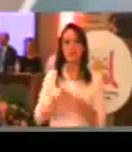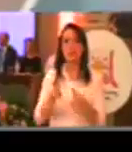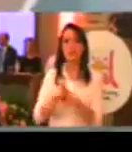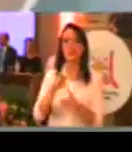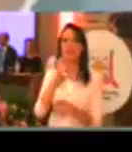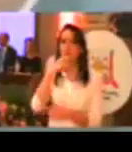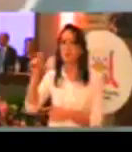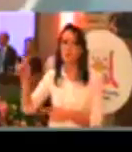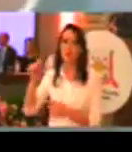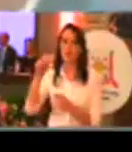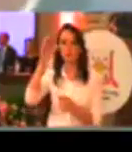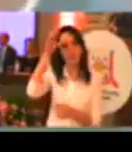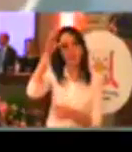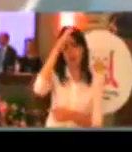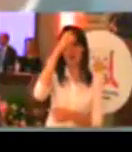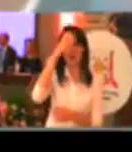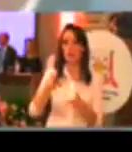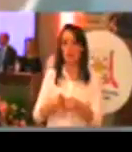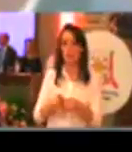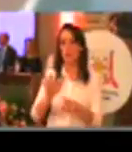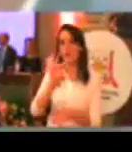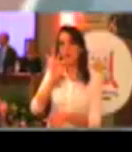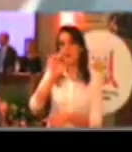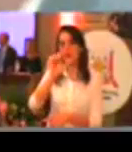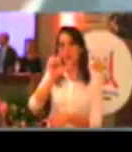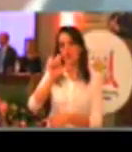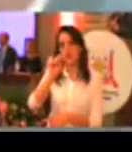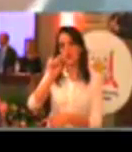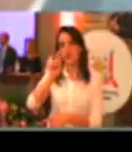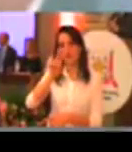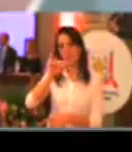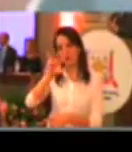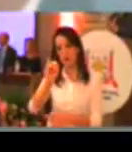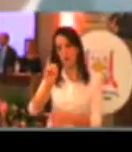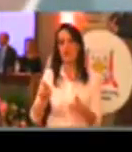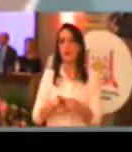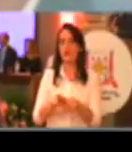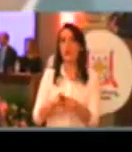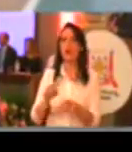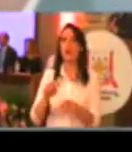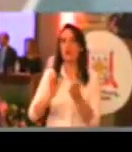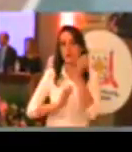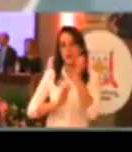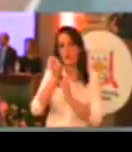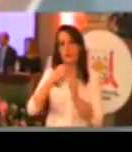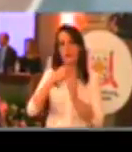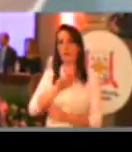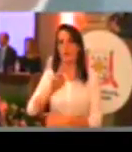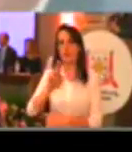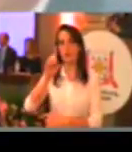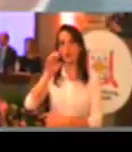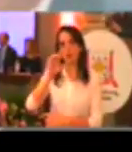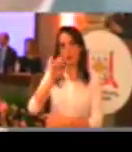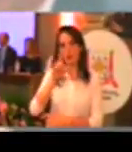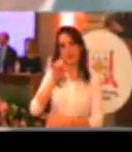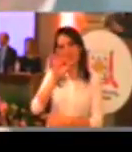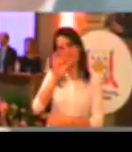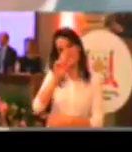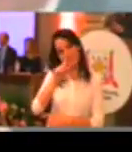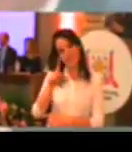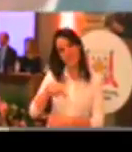representando a Associação Empresarial de Criciúma, Dr. Flávio Spilleri, empresário Donato